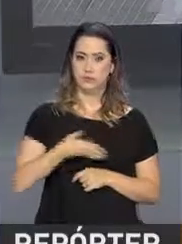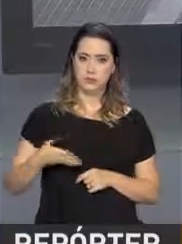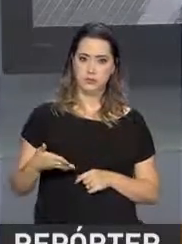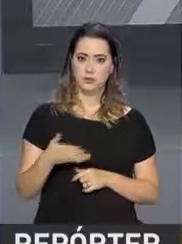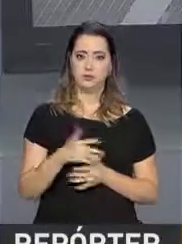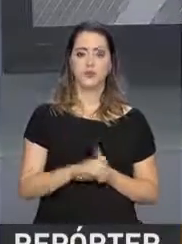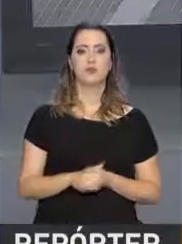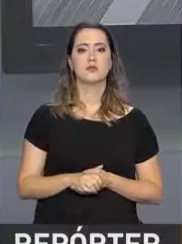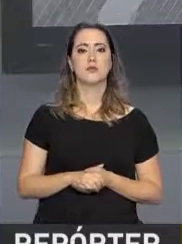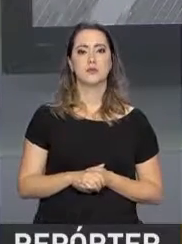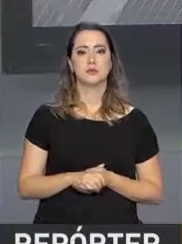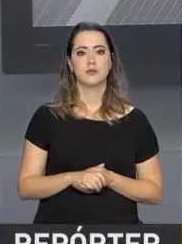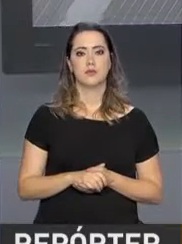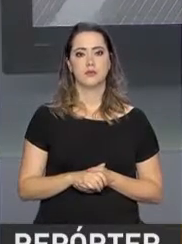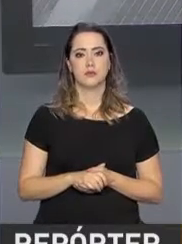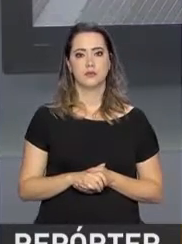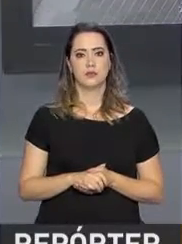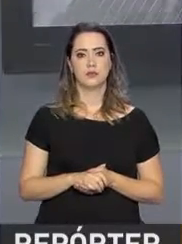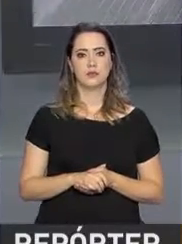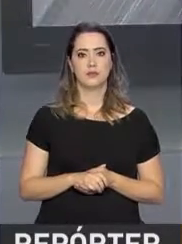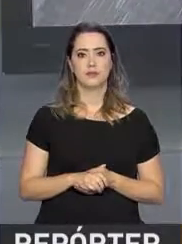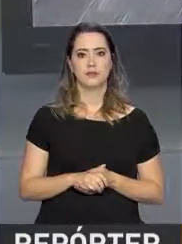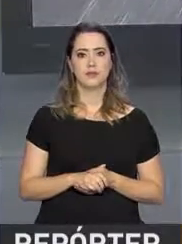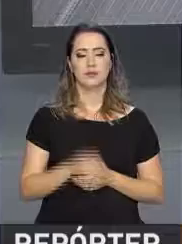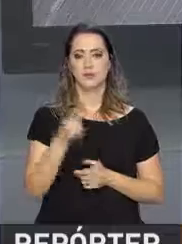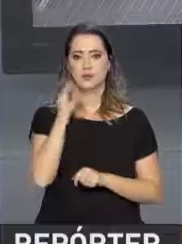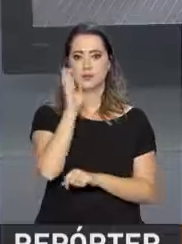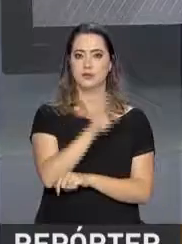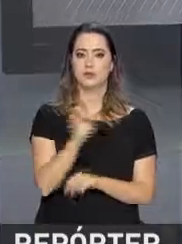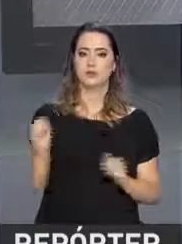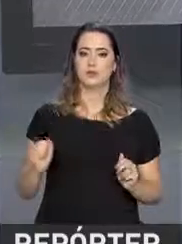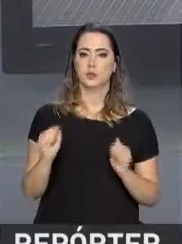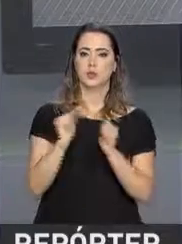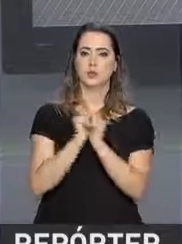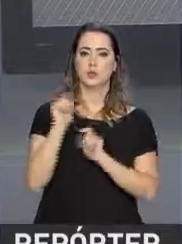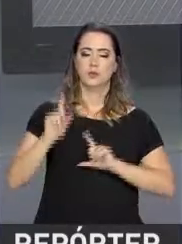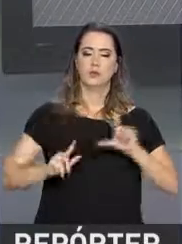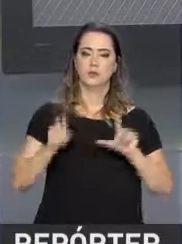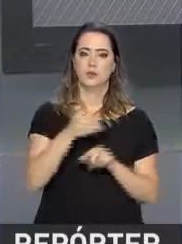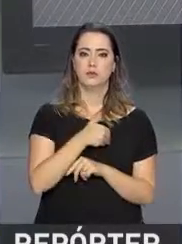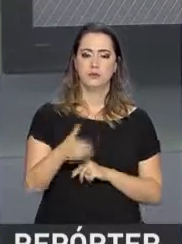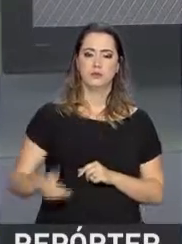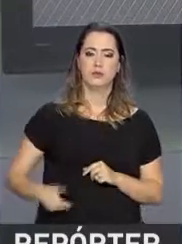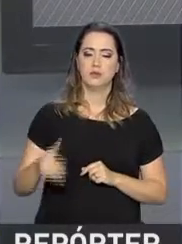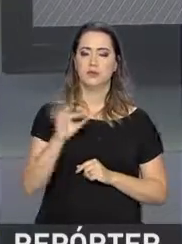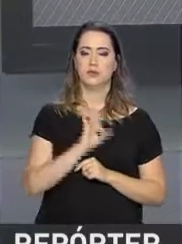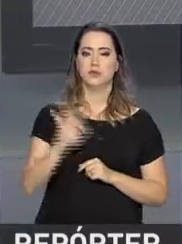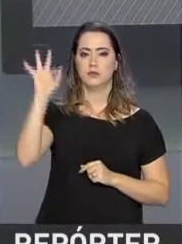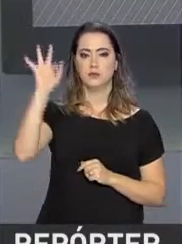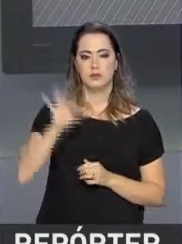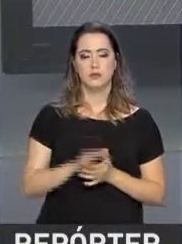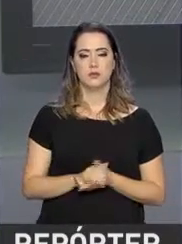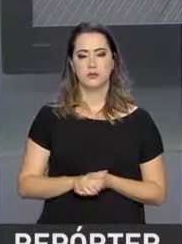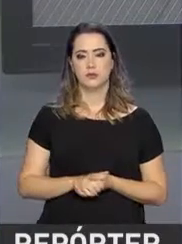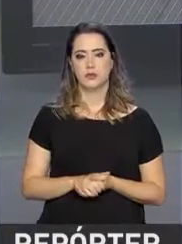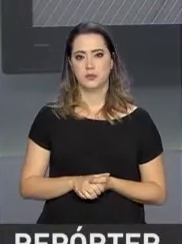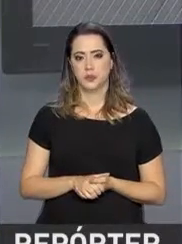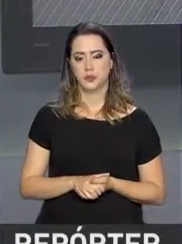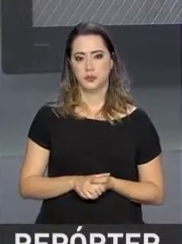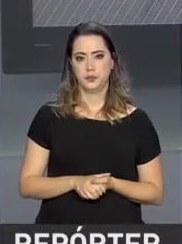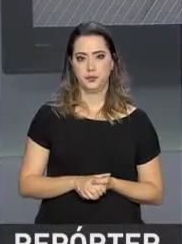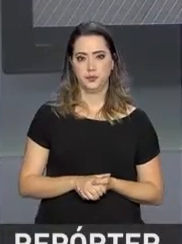também está na página da nbr na internet uma boa tarde pra você e continue com a gente aqui na nbr a tv do governo